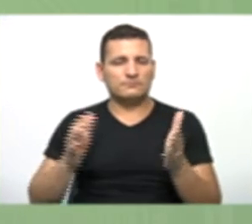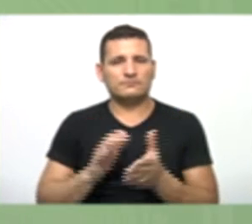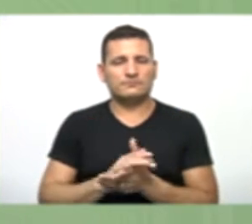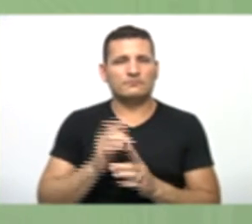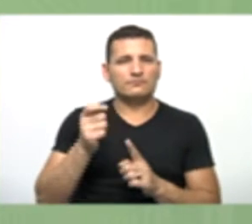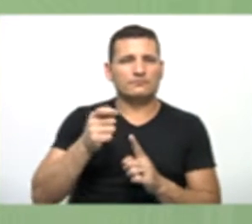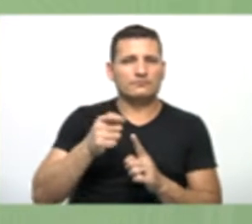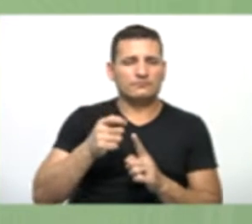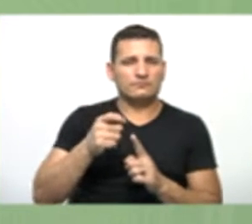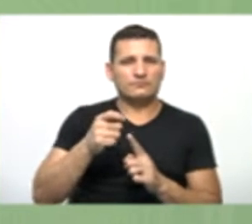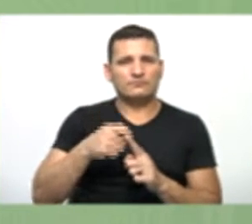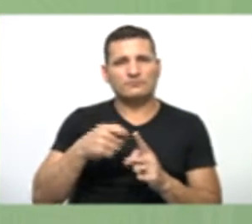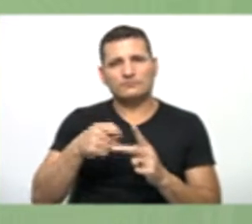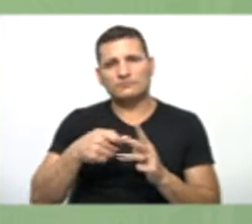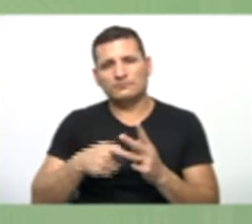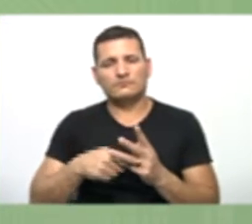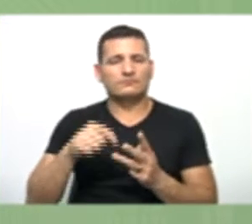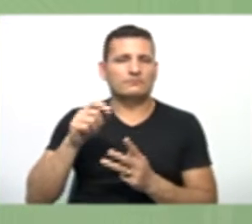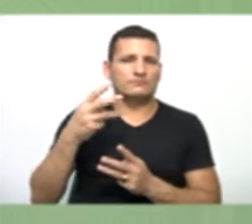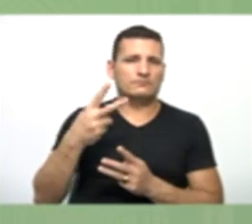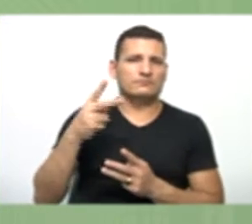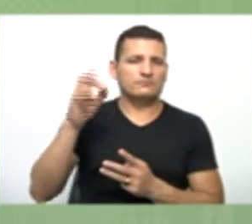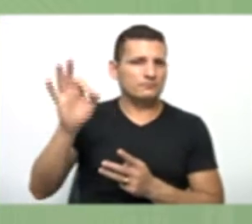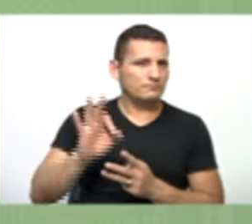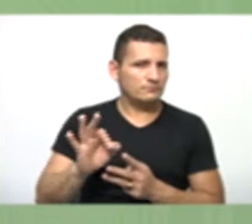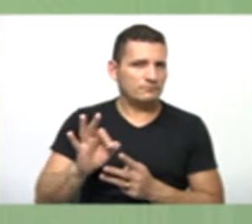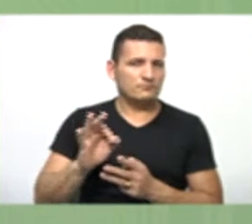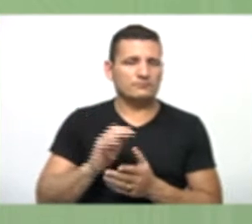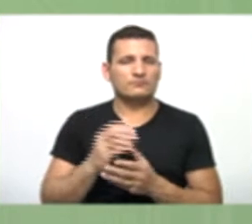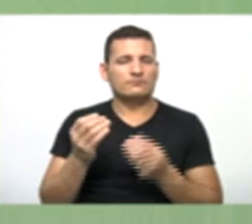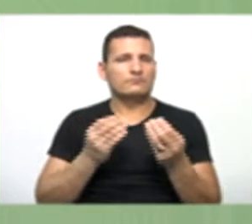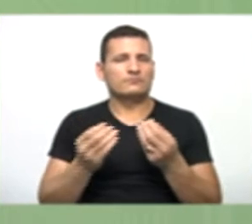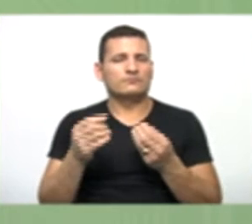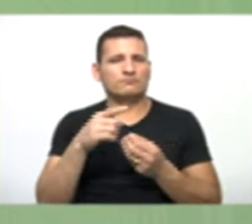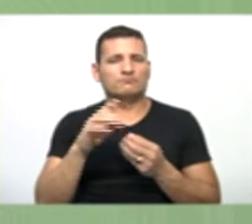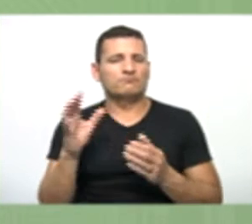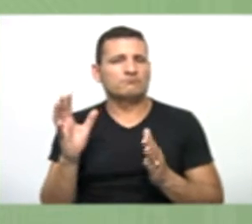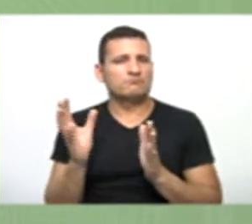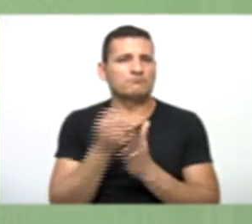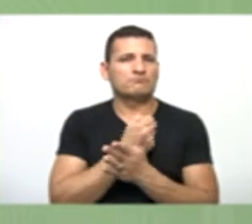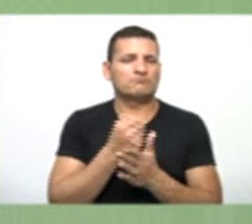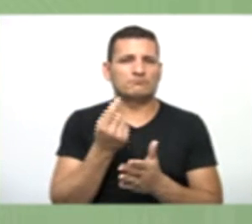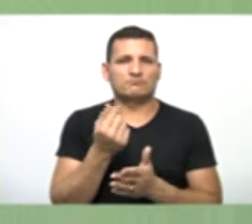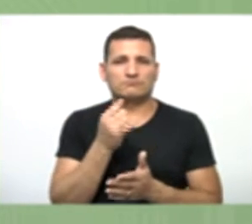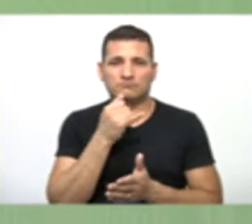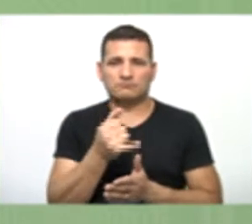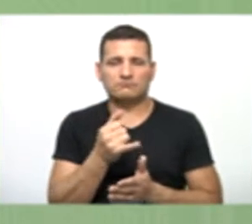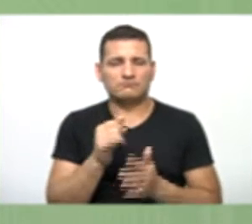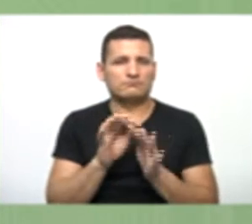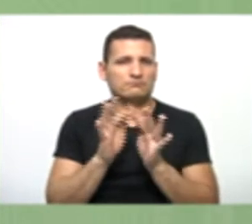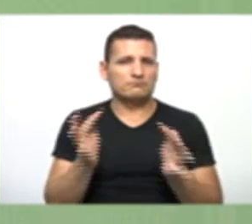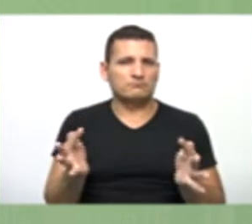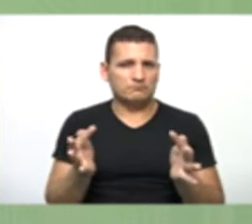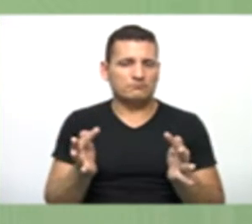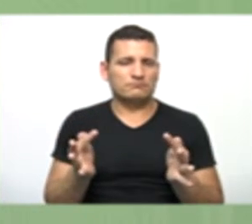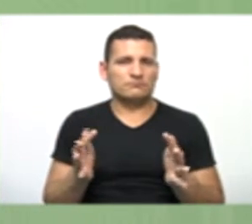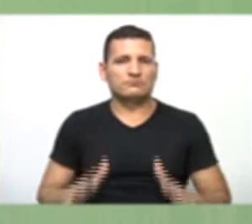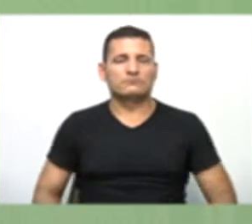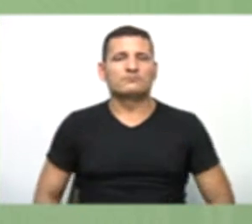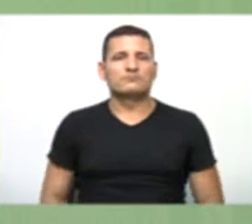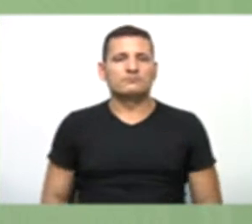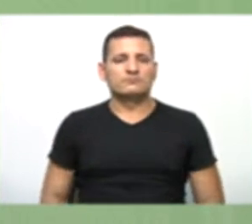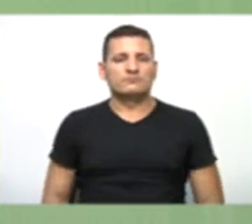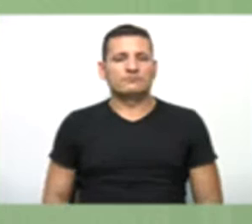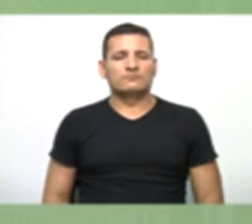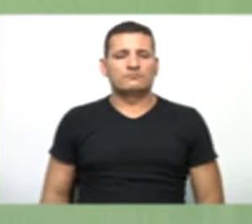Determine o valor atual de resgate, considerando o desconto comercial simples. Muito bem, a equação que a gente acabou